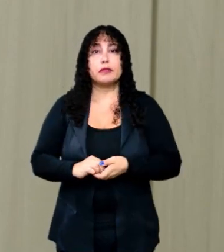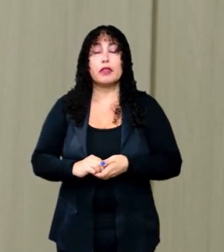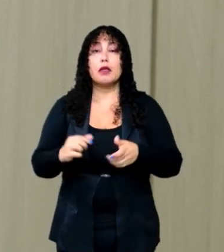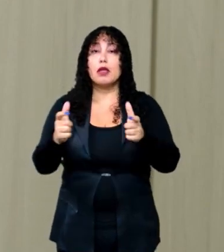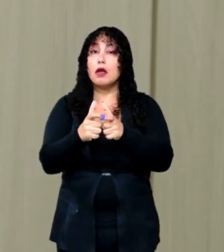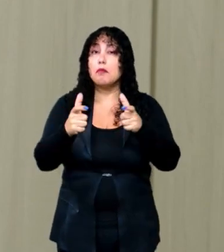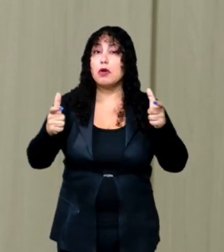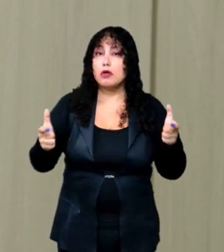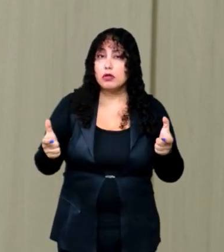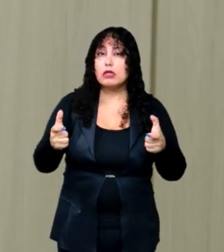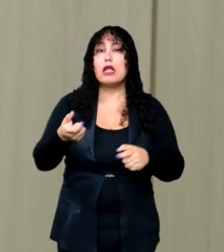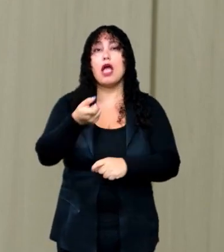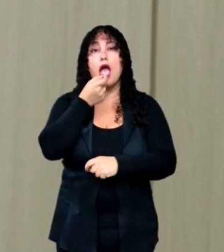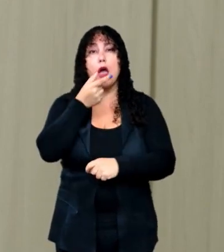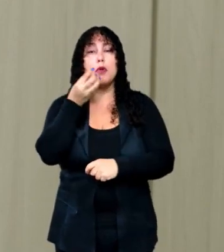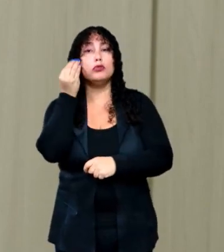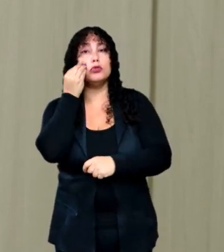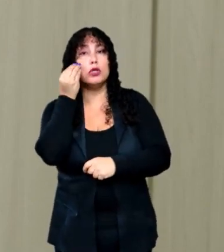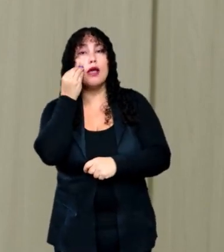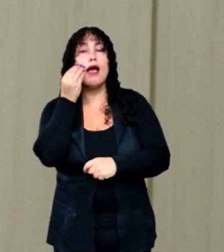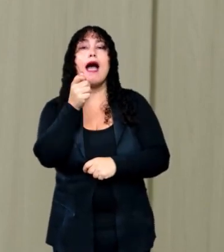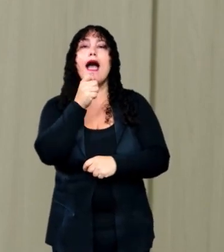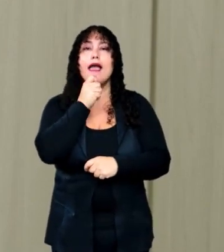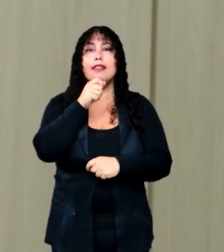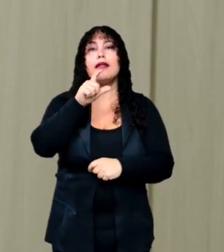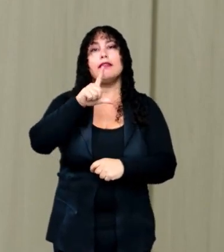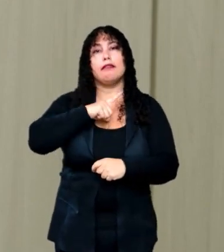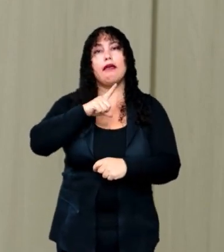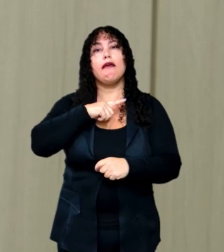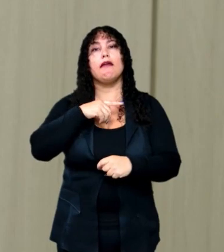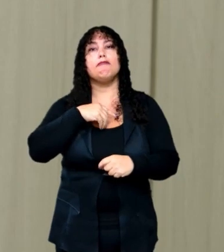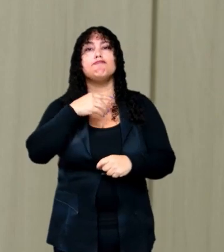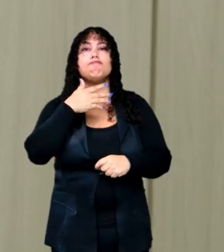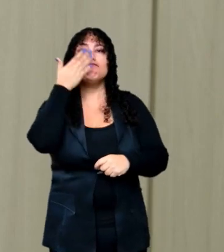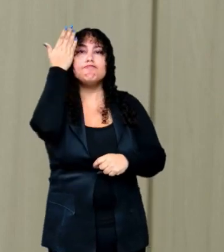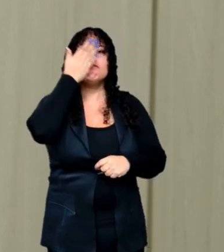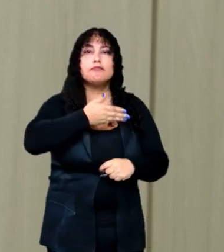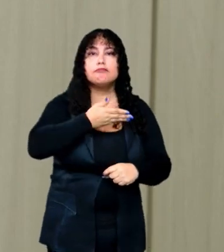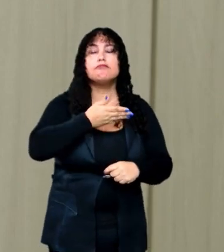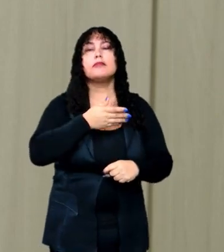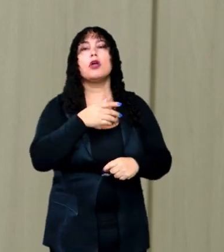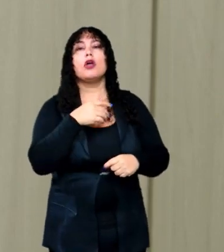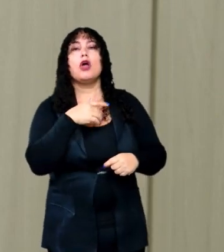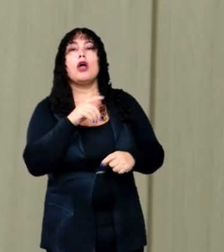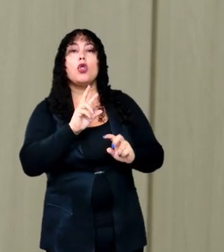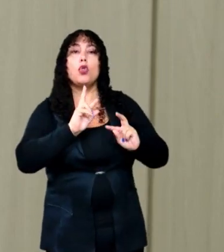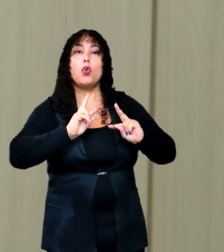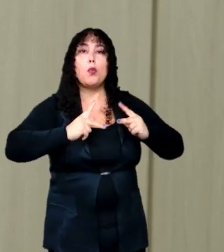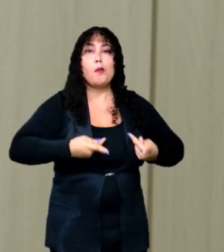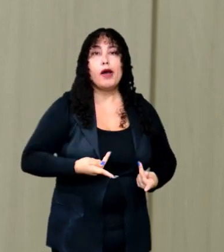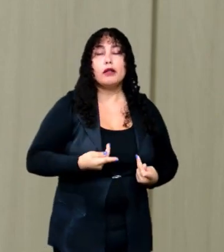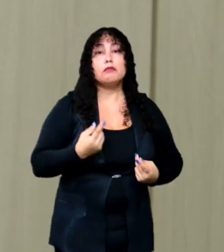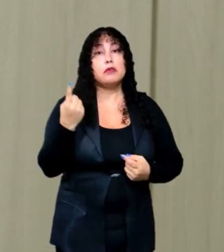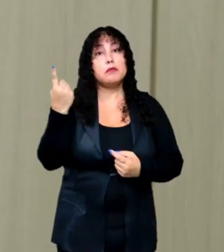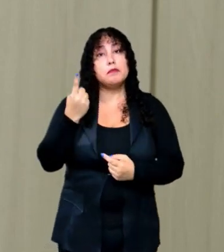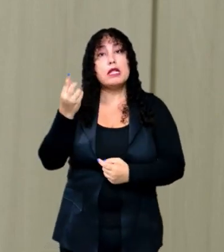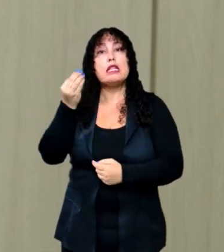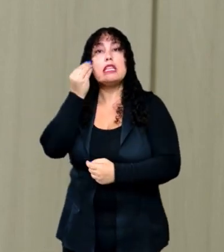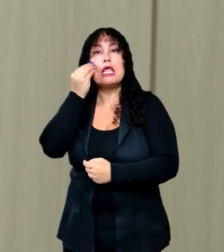grande parte ainda dos medicamentos testados ainda tem essa validade e a eficácia com os humanos depois que testados nos